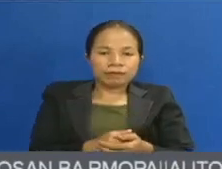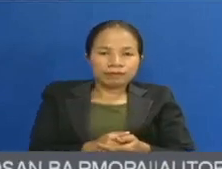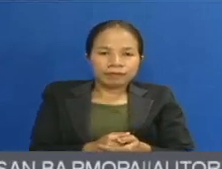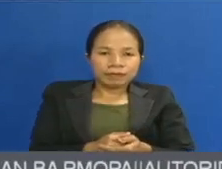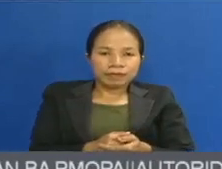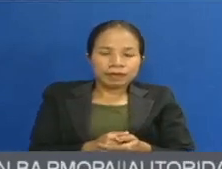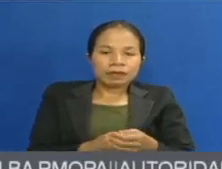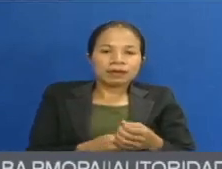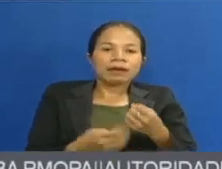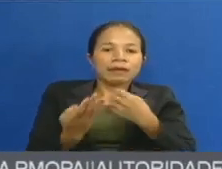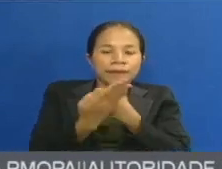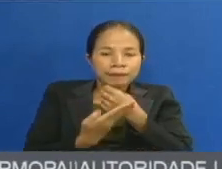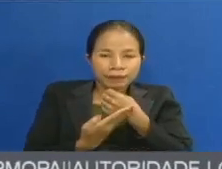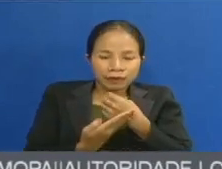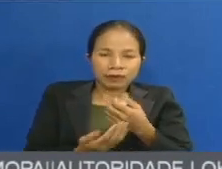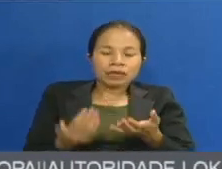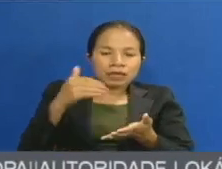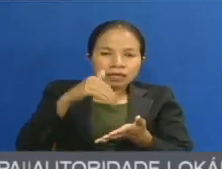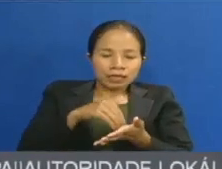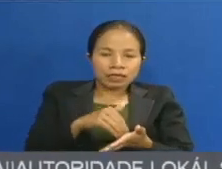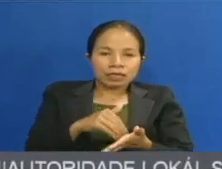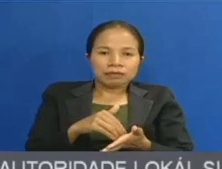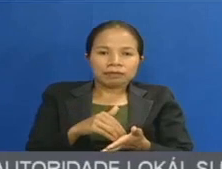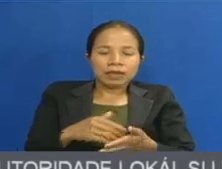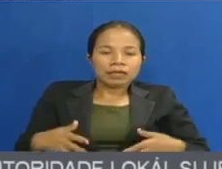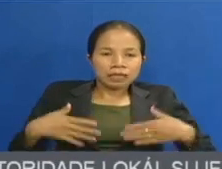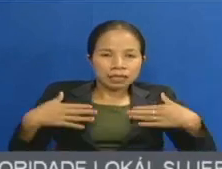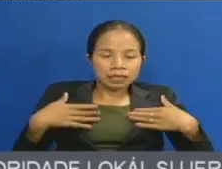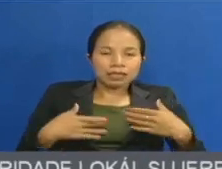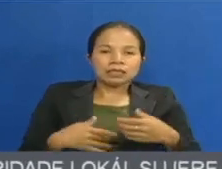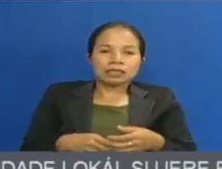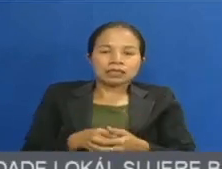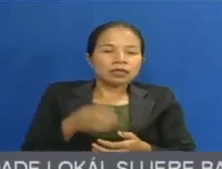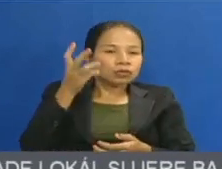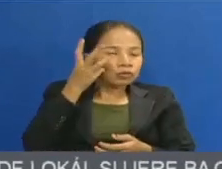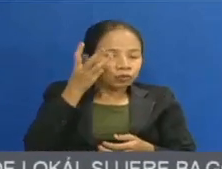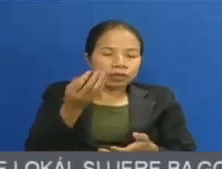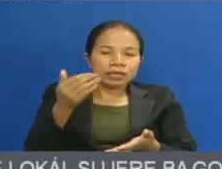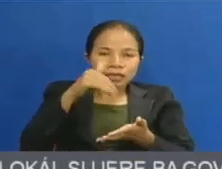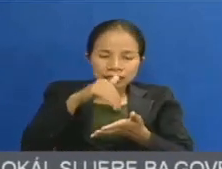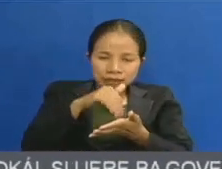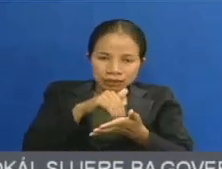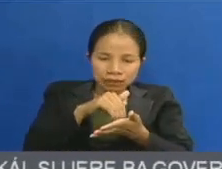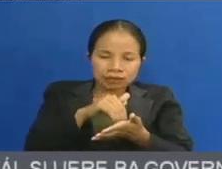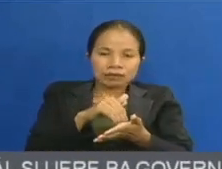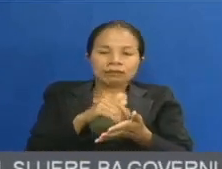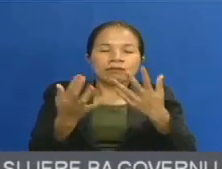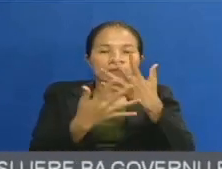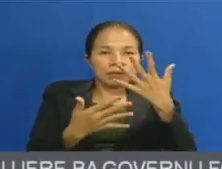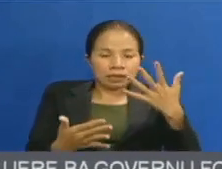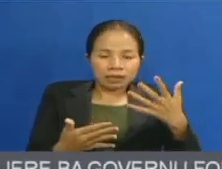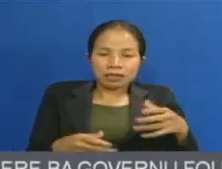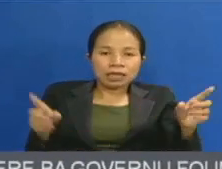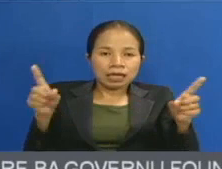que a gente futarisse, e a Eucaristia, do Tua e da gente, na fila que a gente futara. Portanto, neste